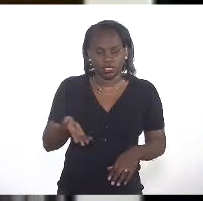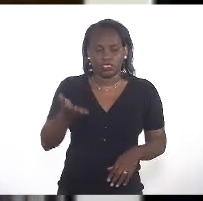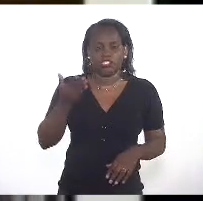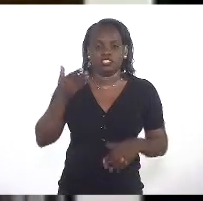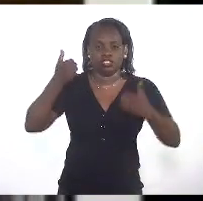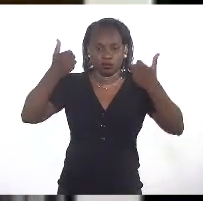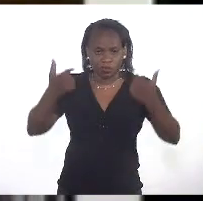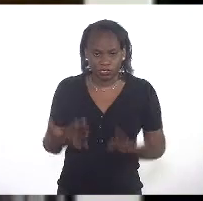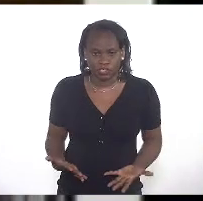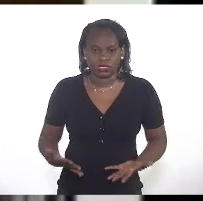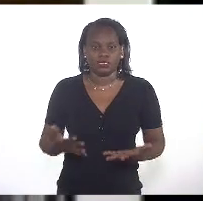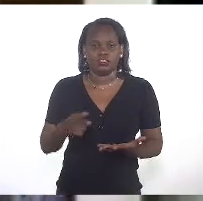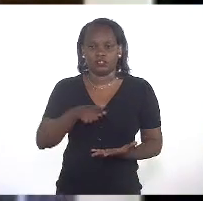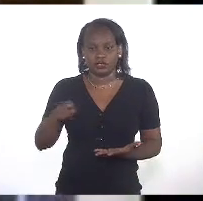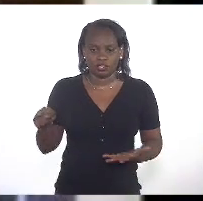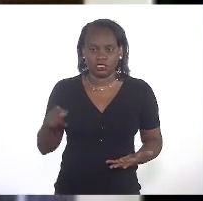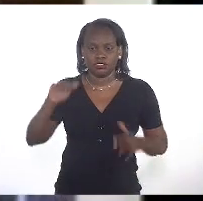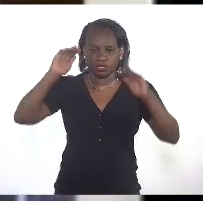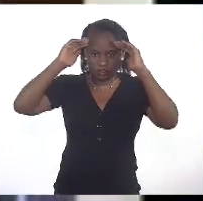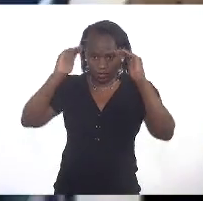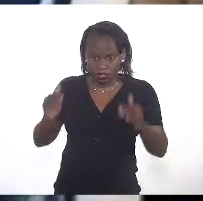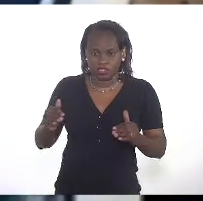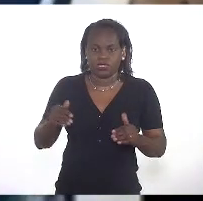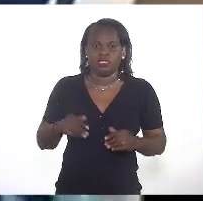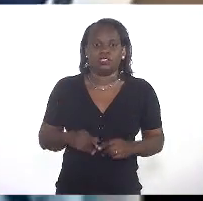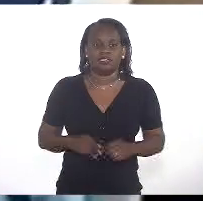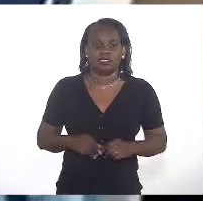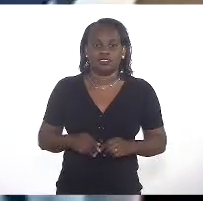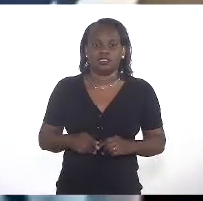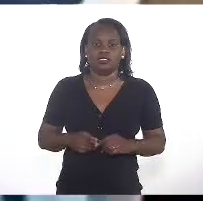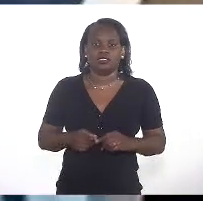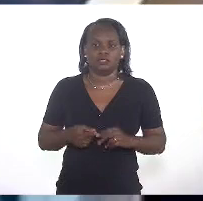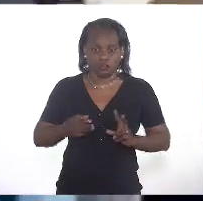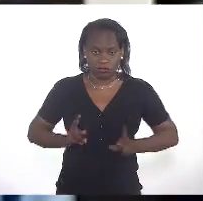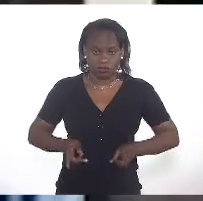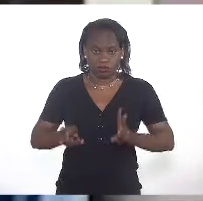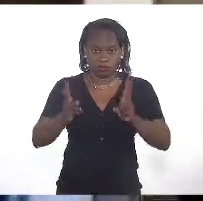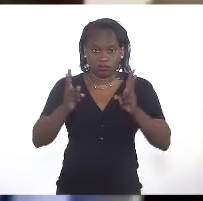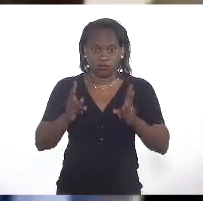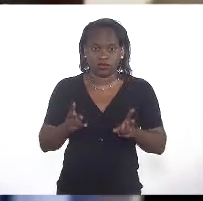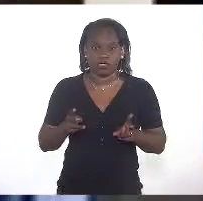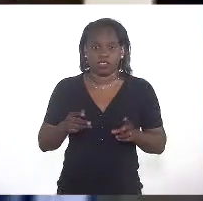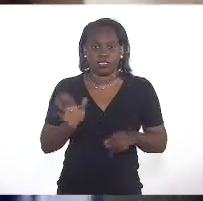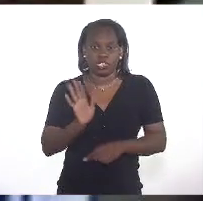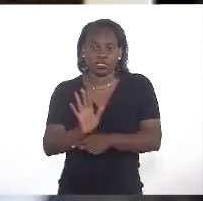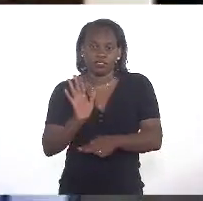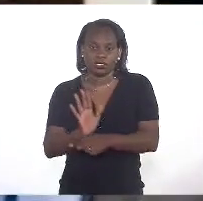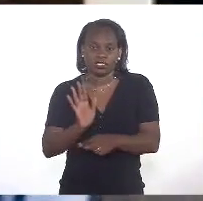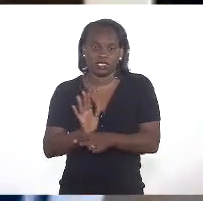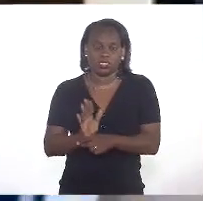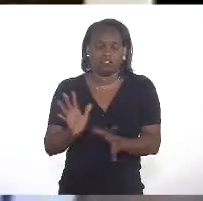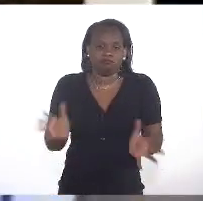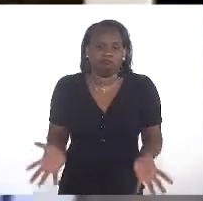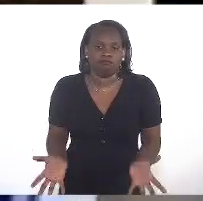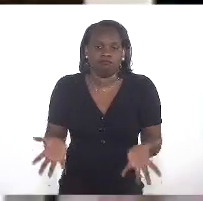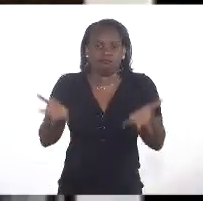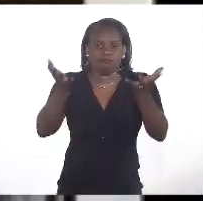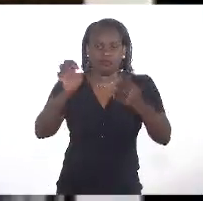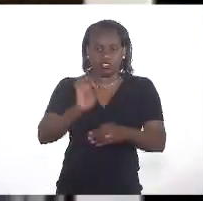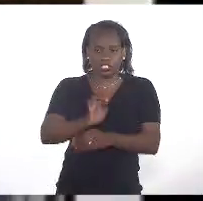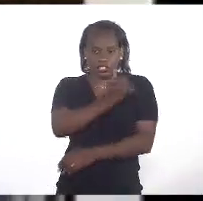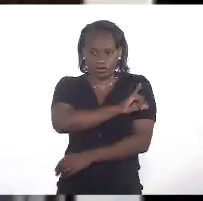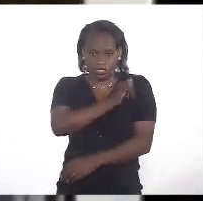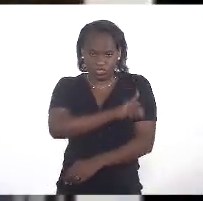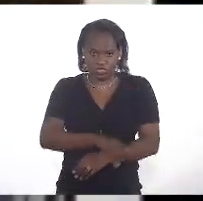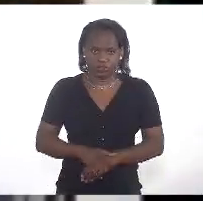colocado exato para ser seguido e com o segmento beneficiar, engrandecer o Estado do